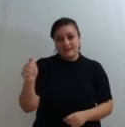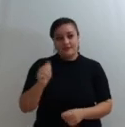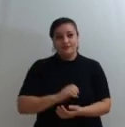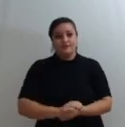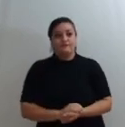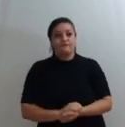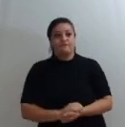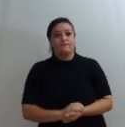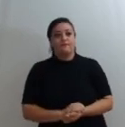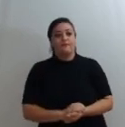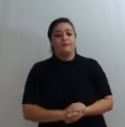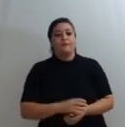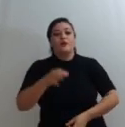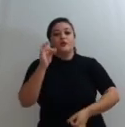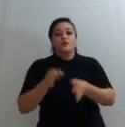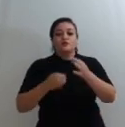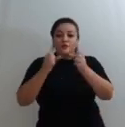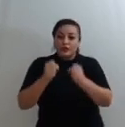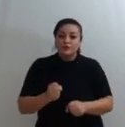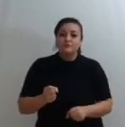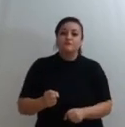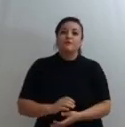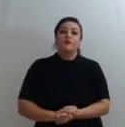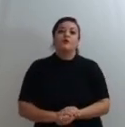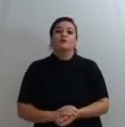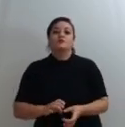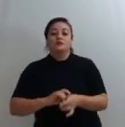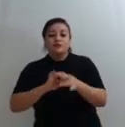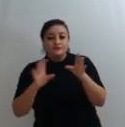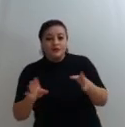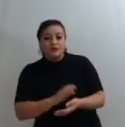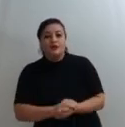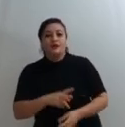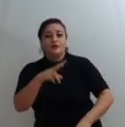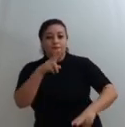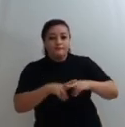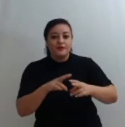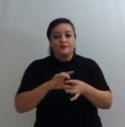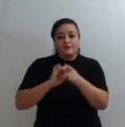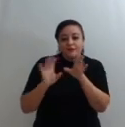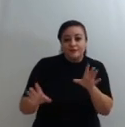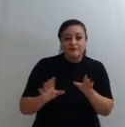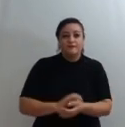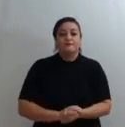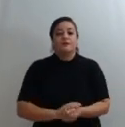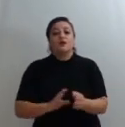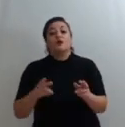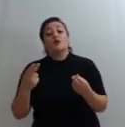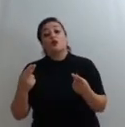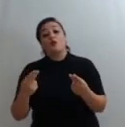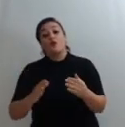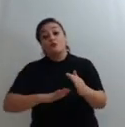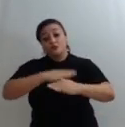o juiz poderá conceder livramento condicional ao condenado a pena privativa de liberdade igual ou superior a 2 anos, desde que, item